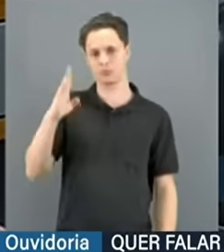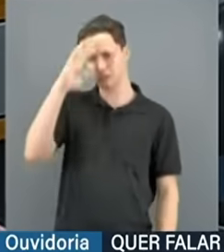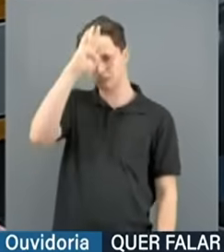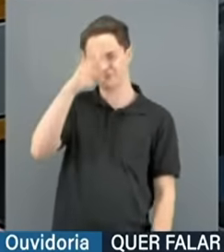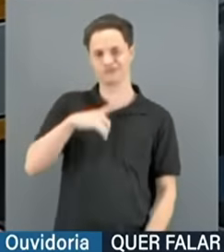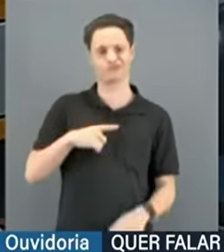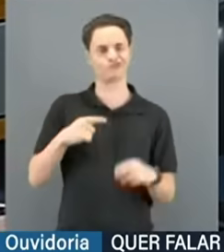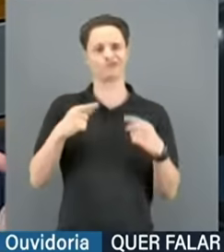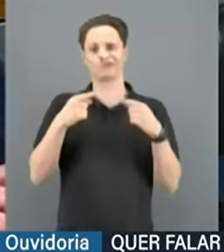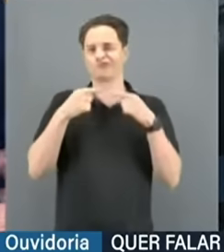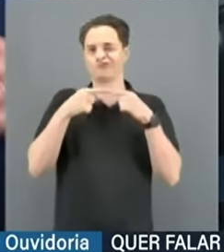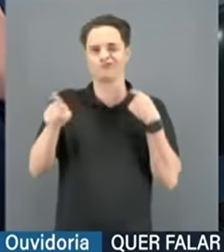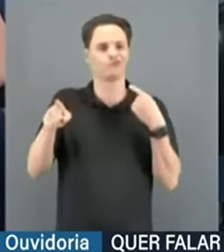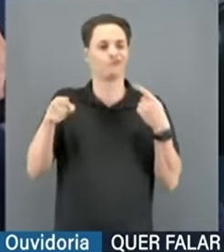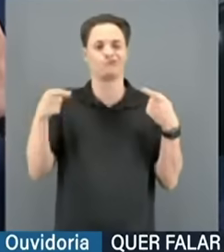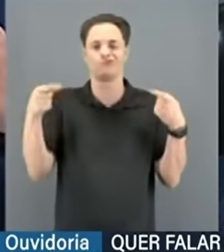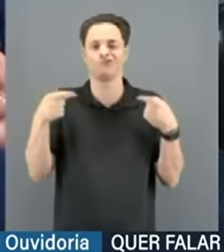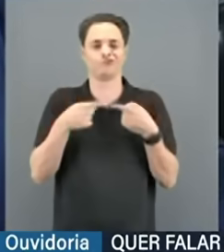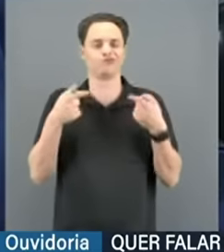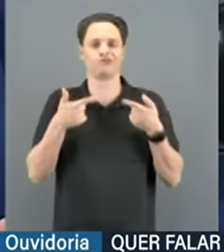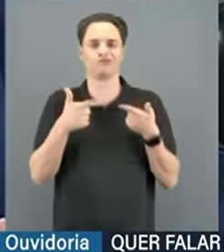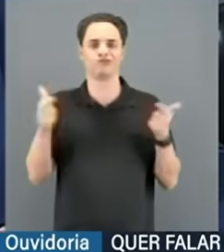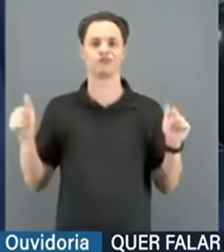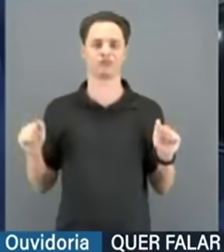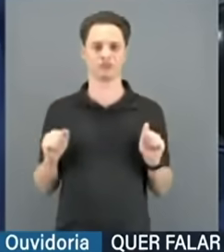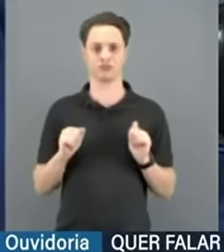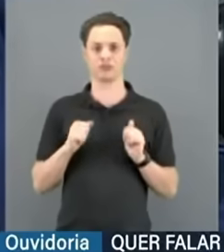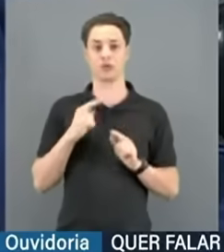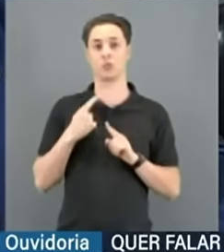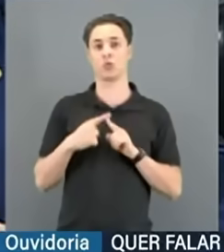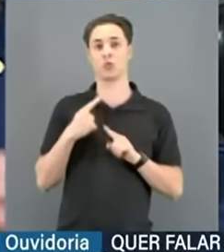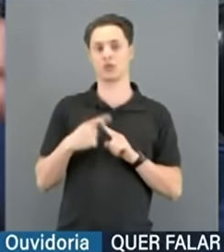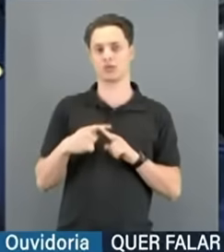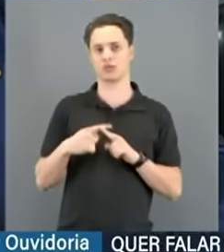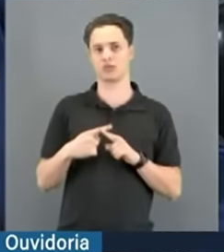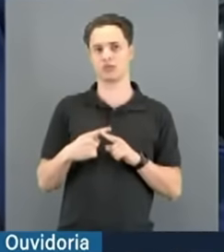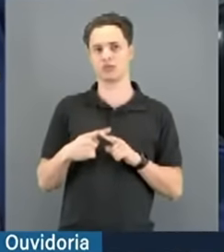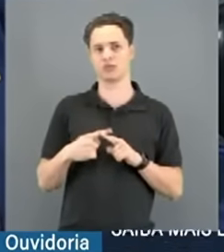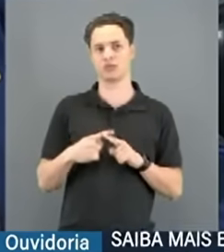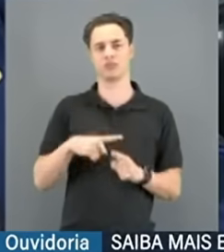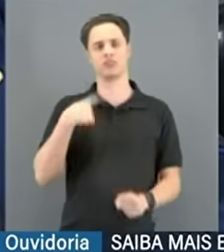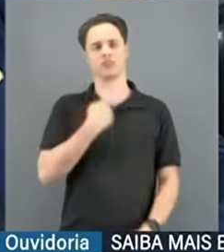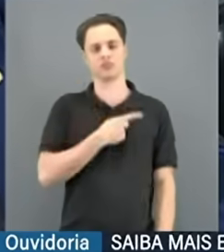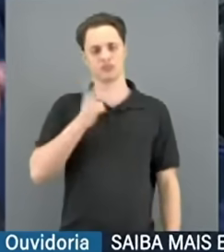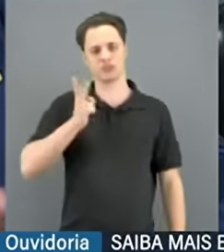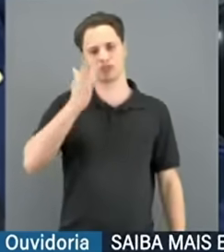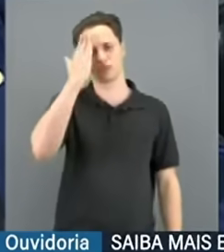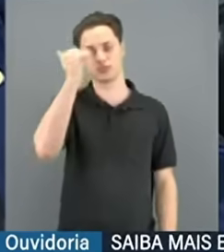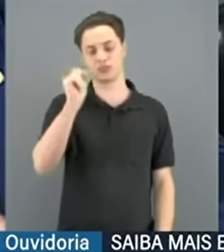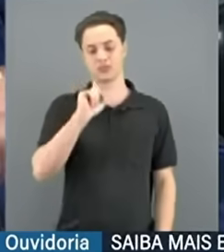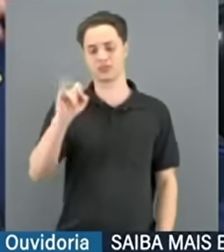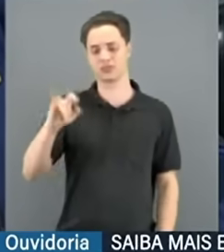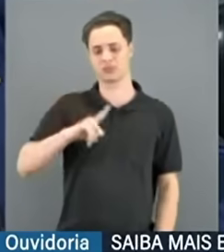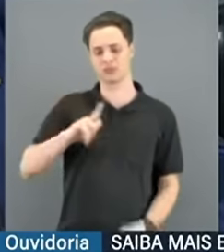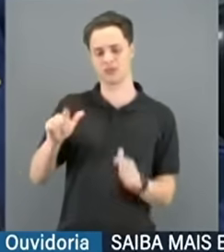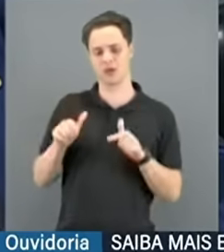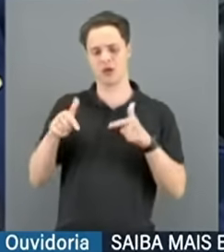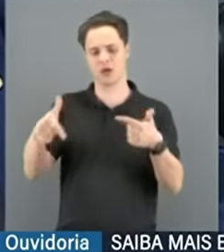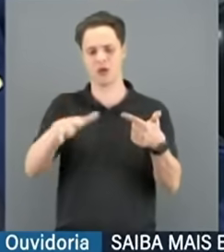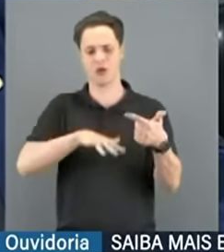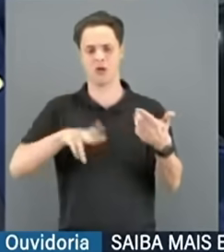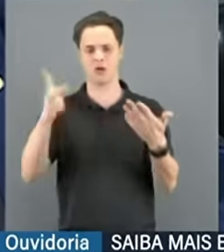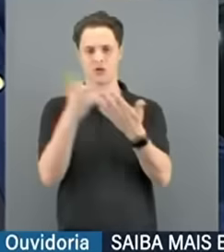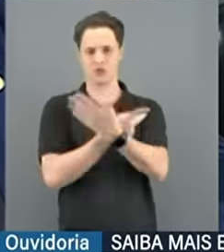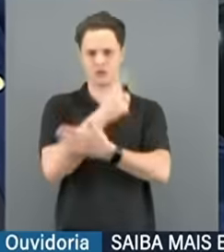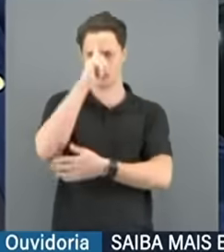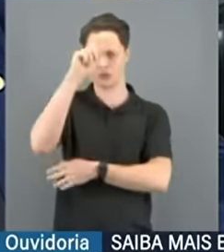nenhum fundamento, não tem pé nem cabeça. Porque nós sempre soubemos que se houvesse atos violentos como aconteceram no dia 8 de